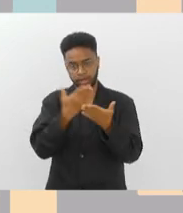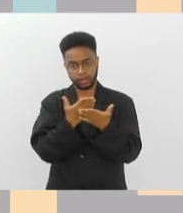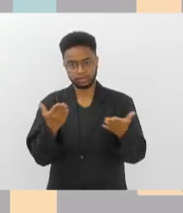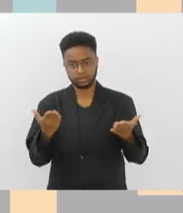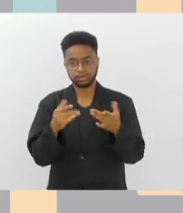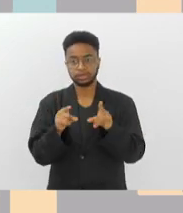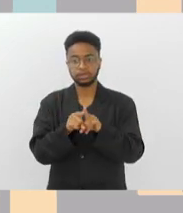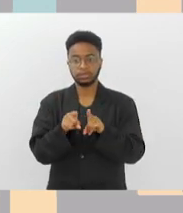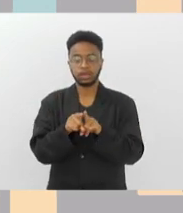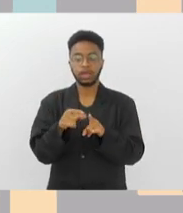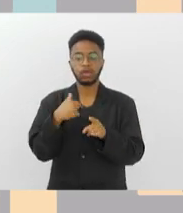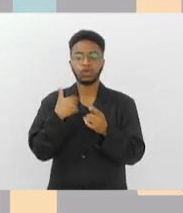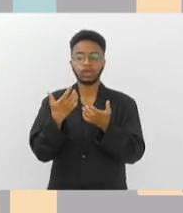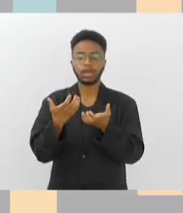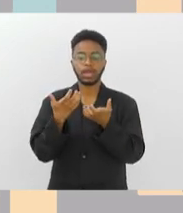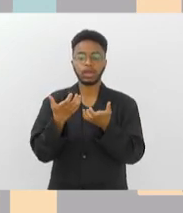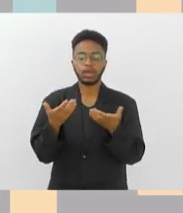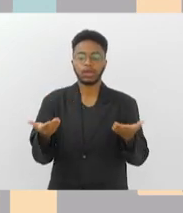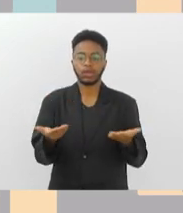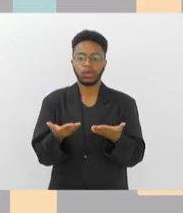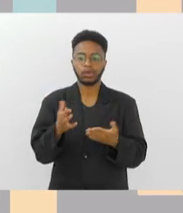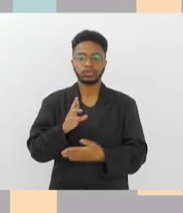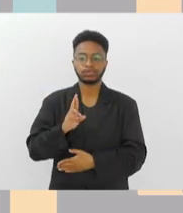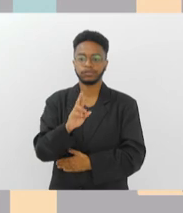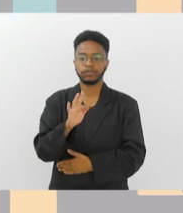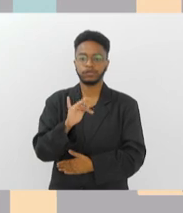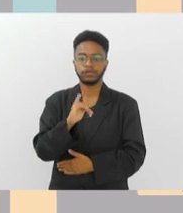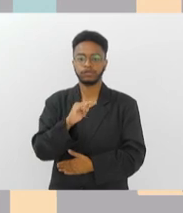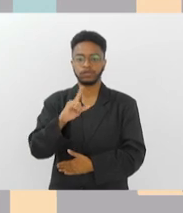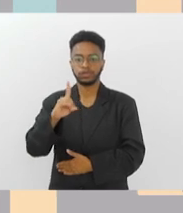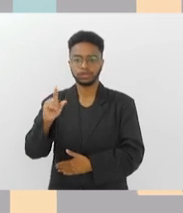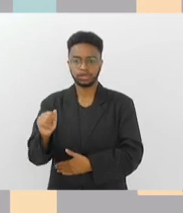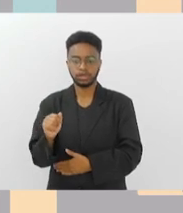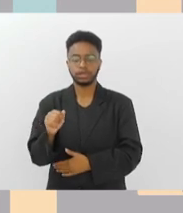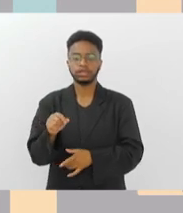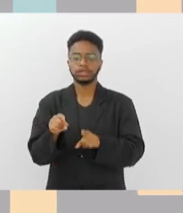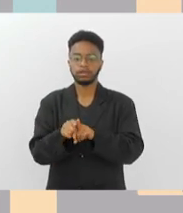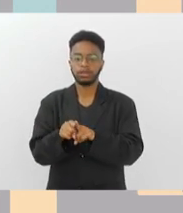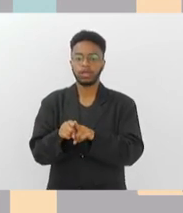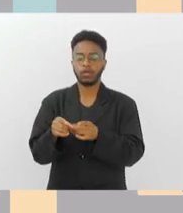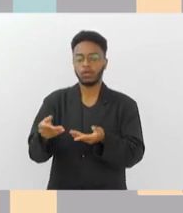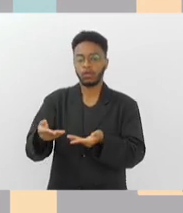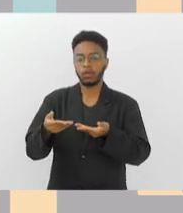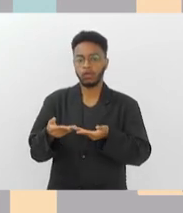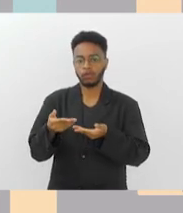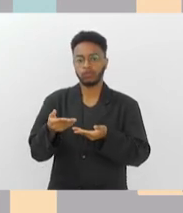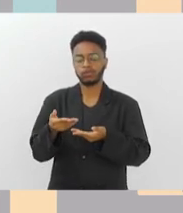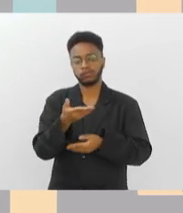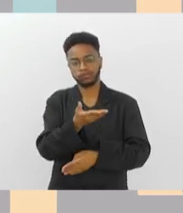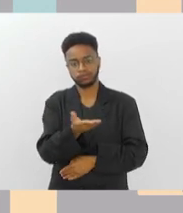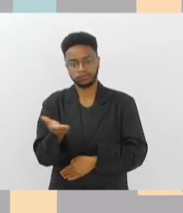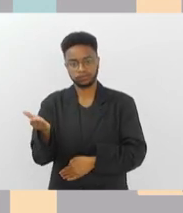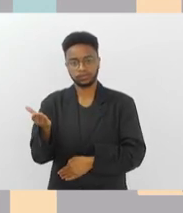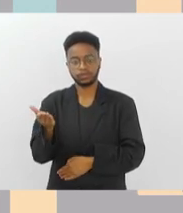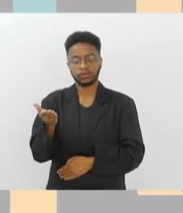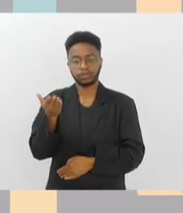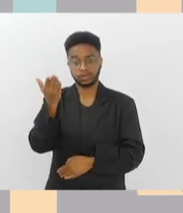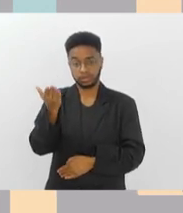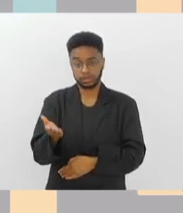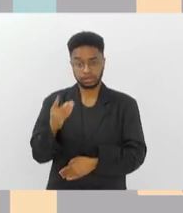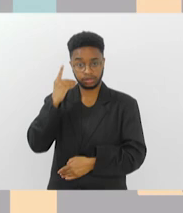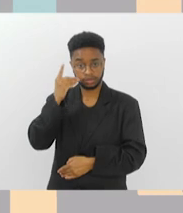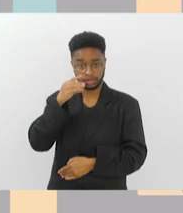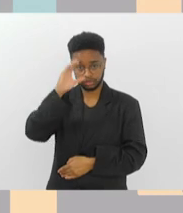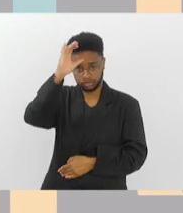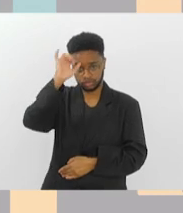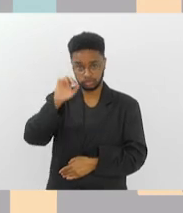Queria também, desde já, e em nome da Filda, endereçar aqui um convite à excelentíssima senhora deputada